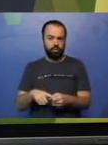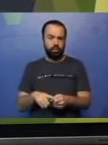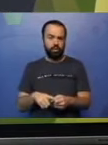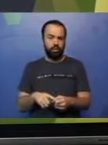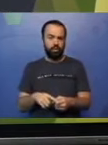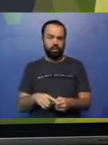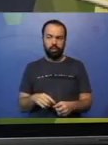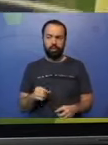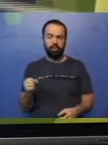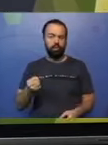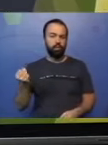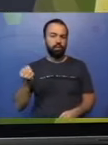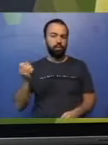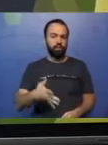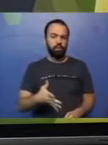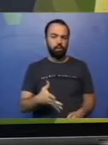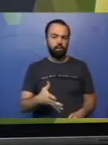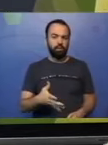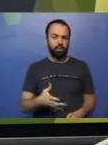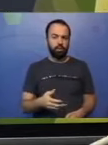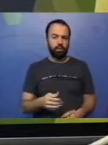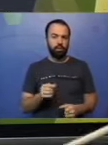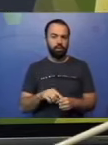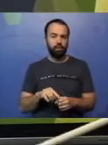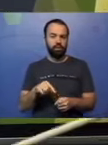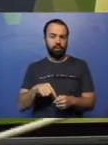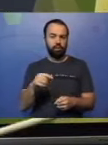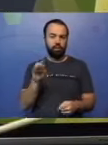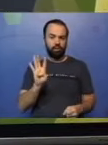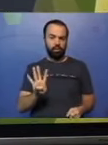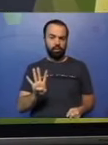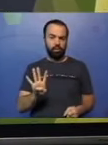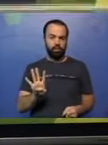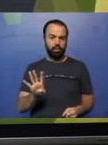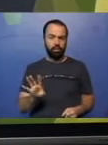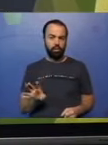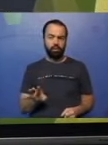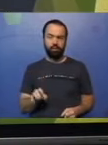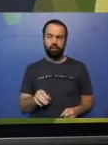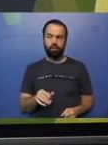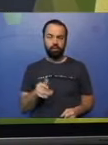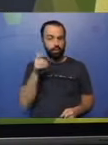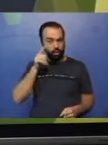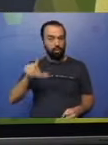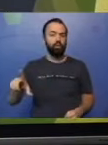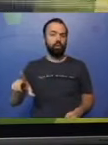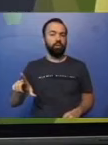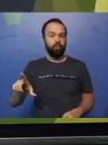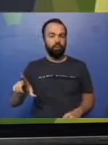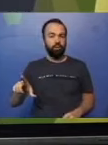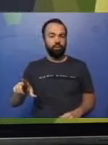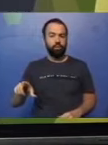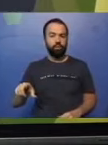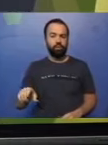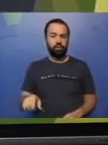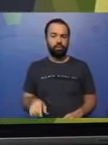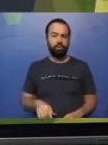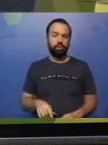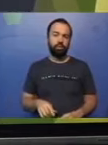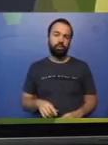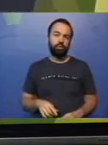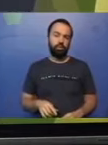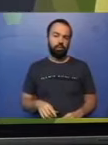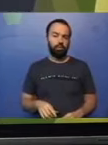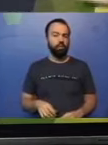Se eu jogar uma vez, sai o número 4. É possível, mas não